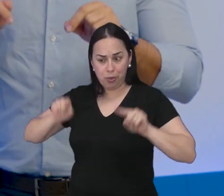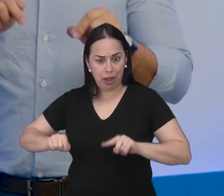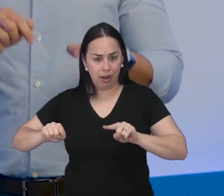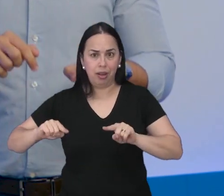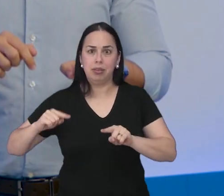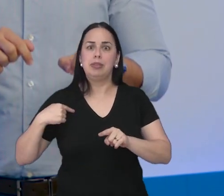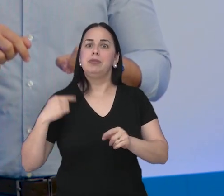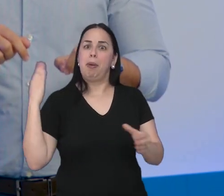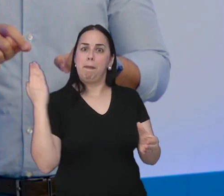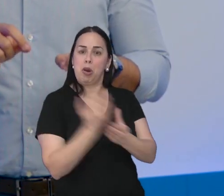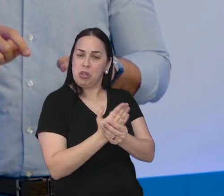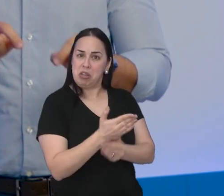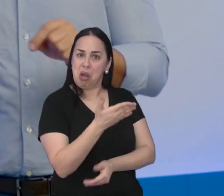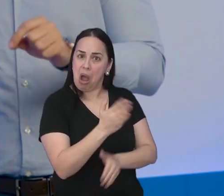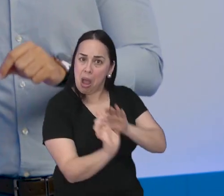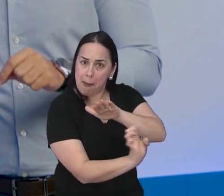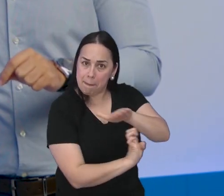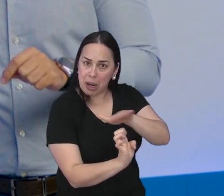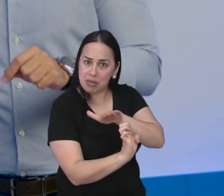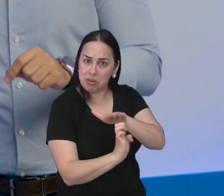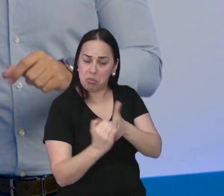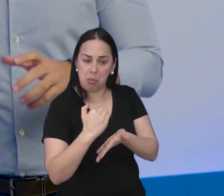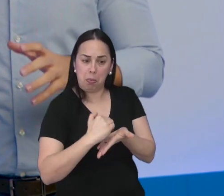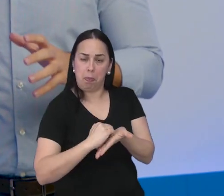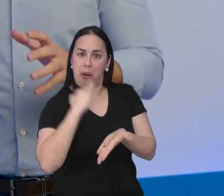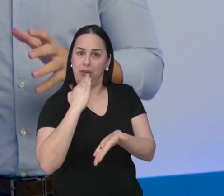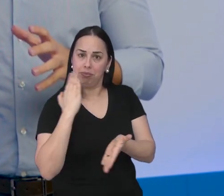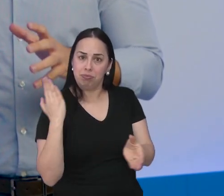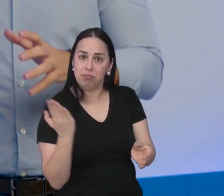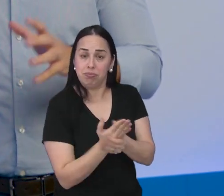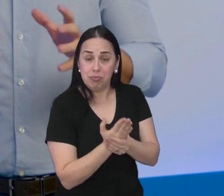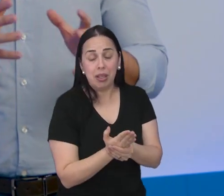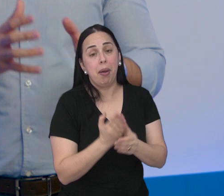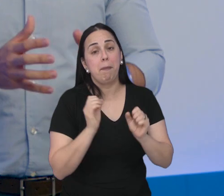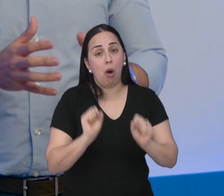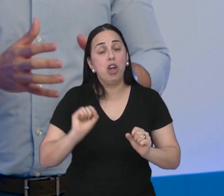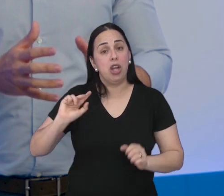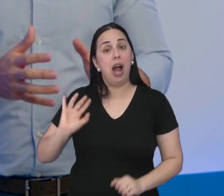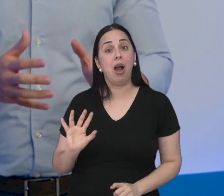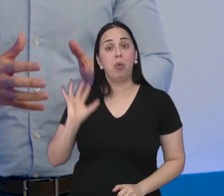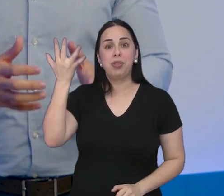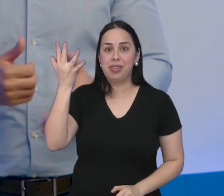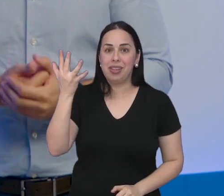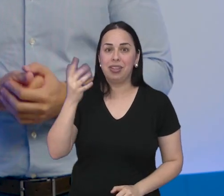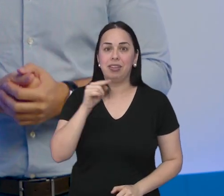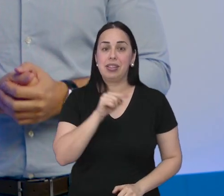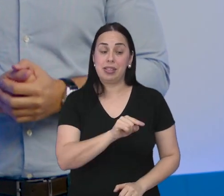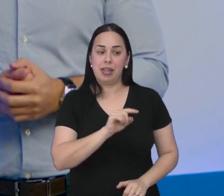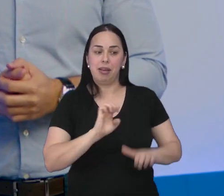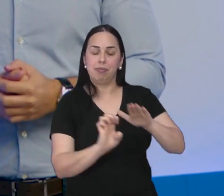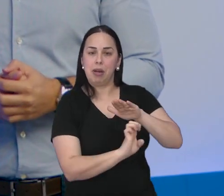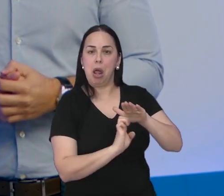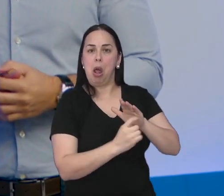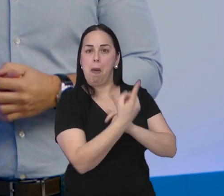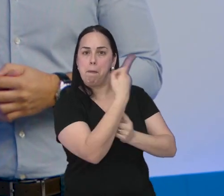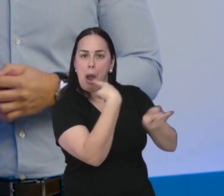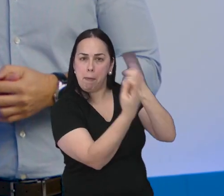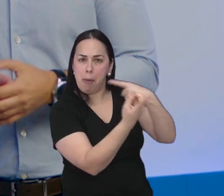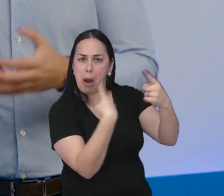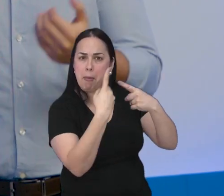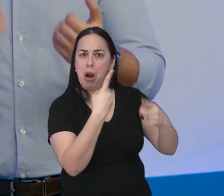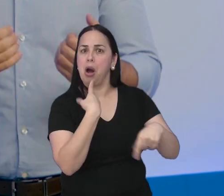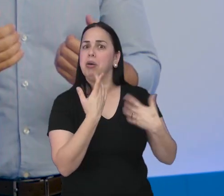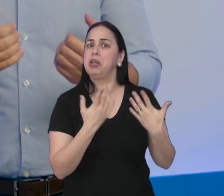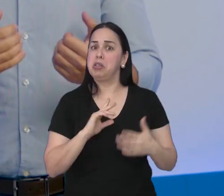um funcionário aplique justa causa na empresa, conhecida como rescisão indireta? Isso pode acontecer se a empresa cometer abusos